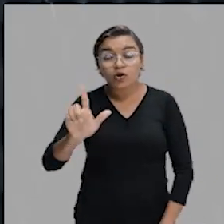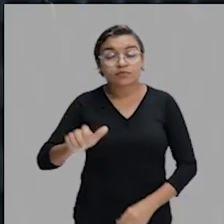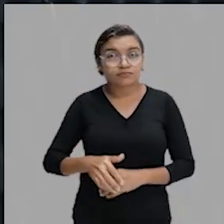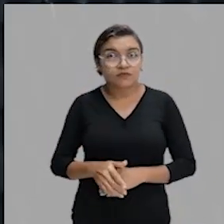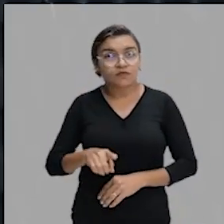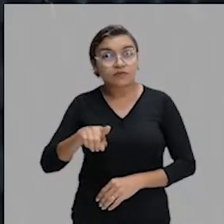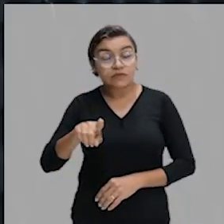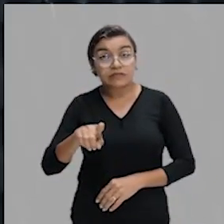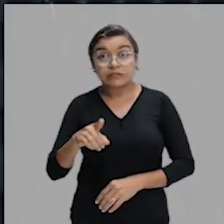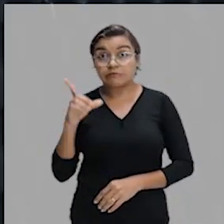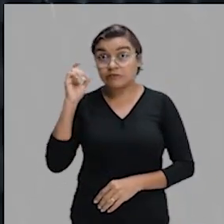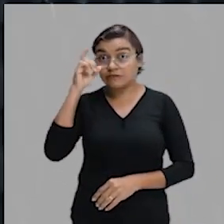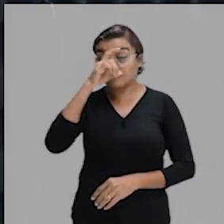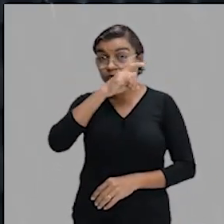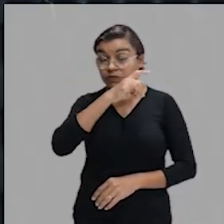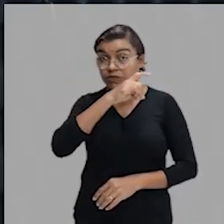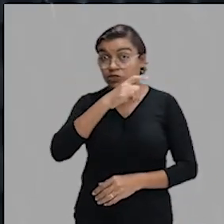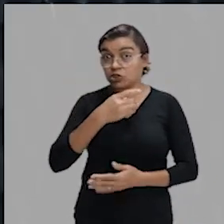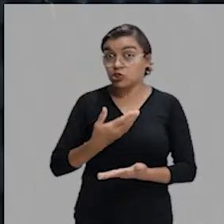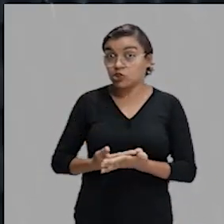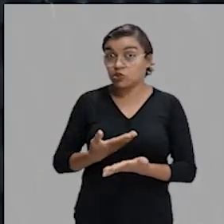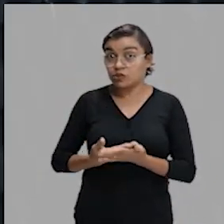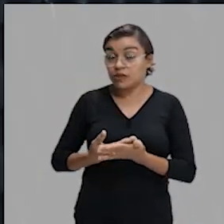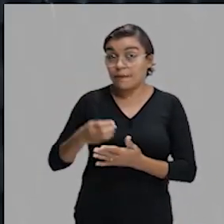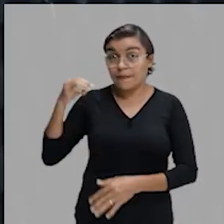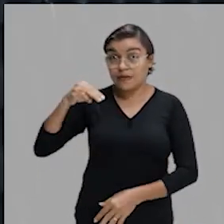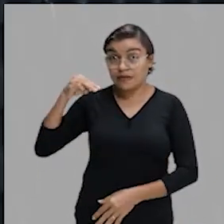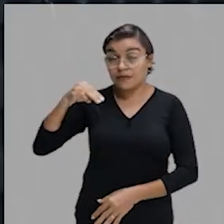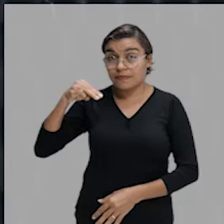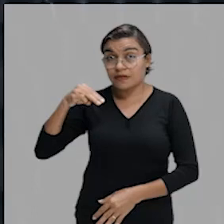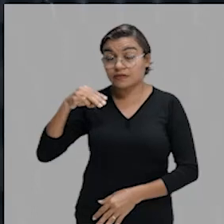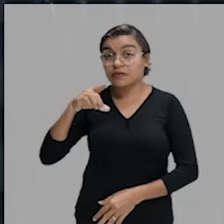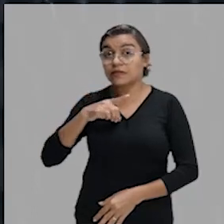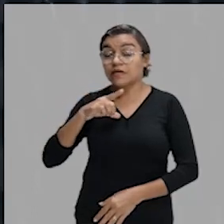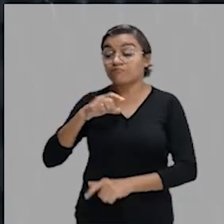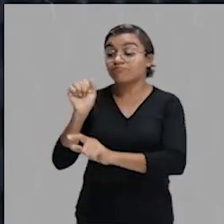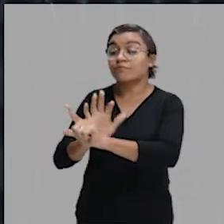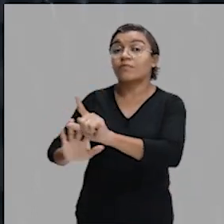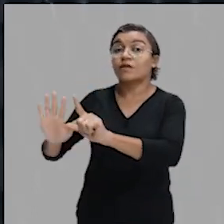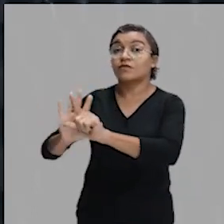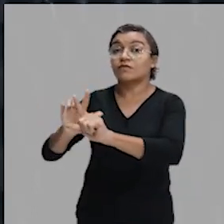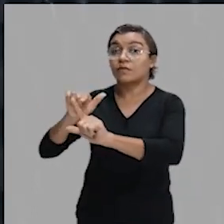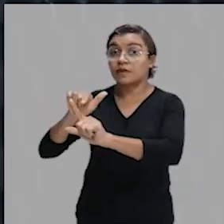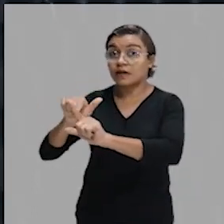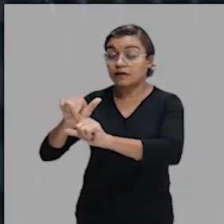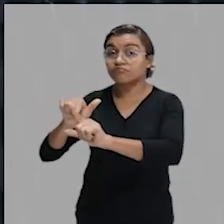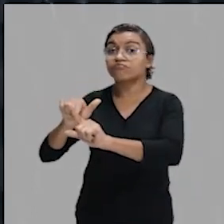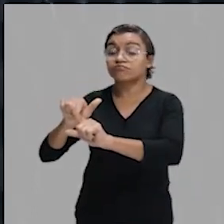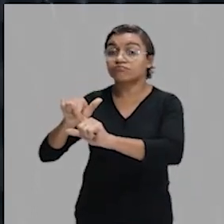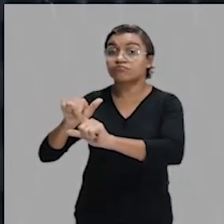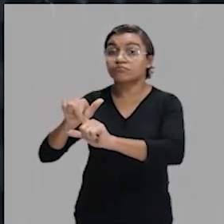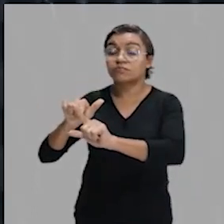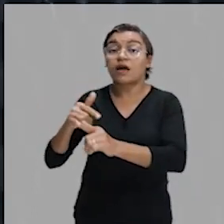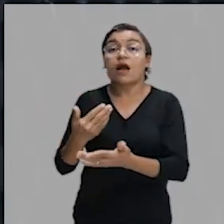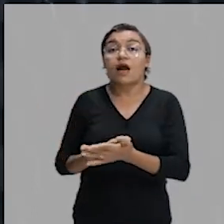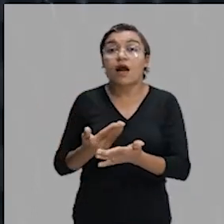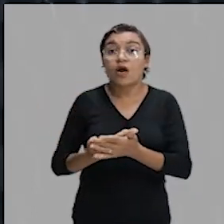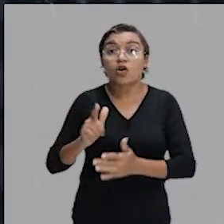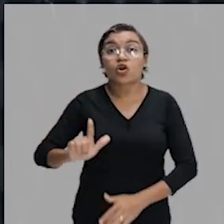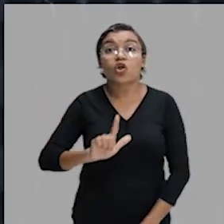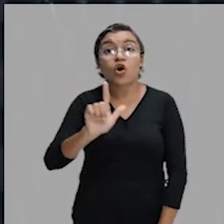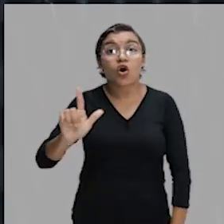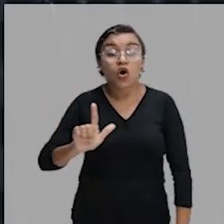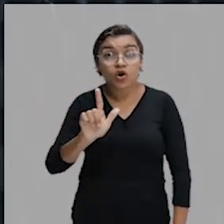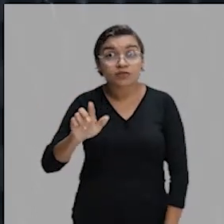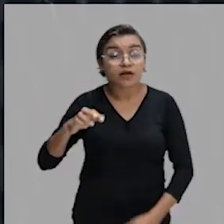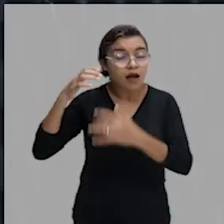dica interessante. Dá um Gonçalves Dias aí, vai na plataforma, pega as aulas de lógica, para poder ajudar teu raciocínio